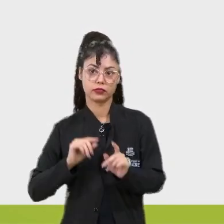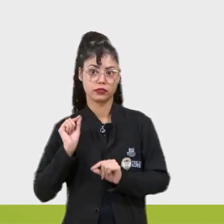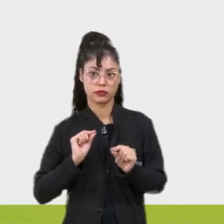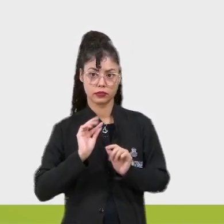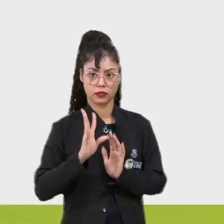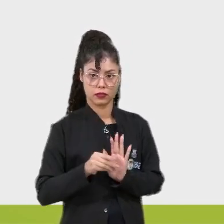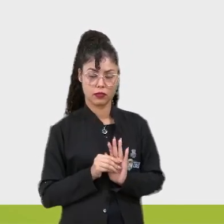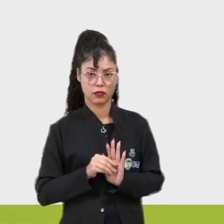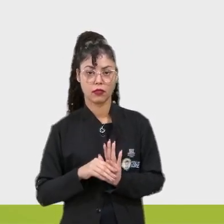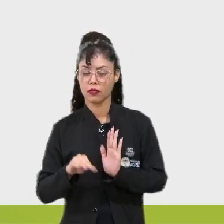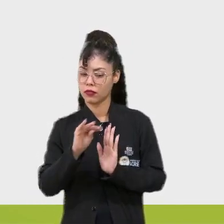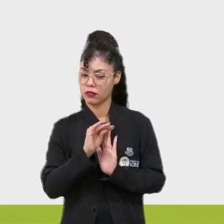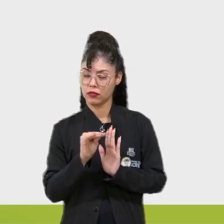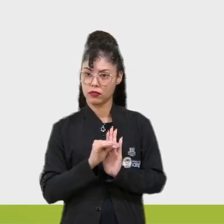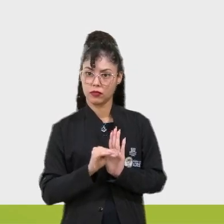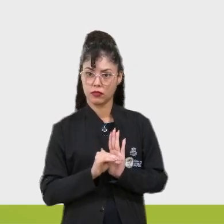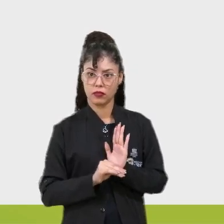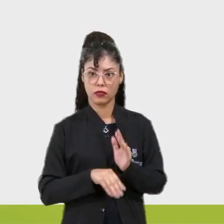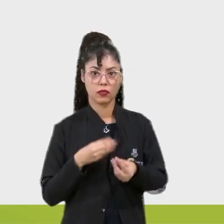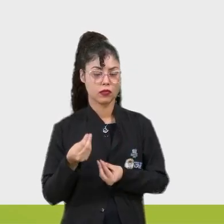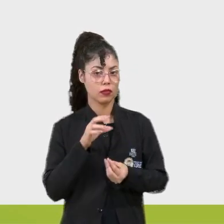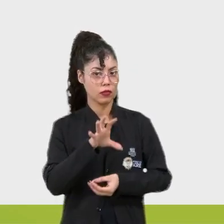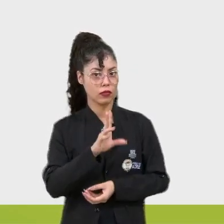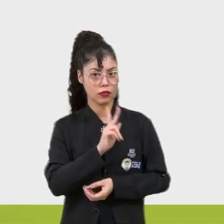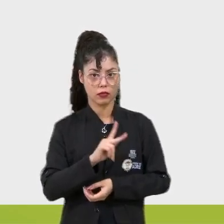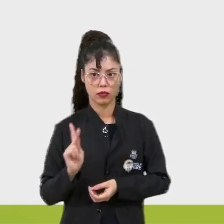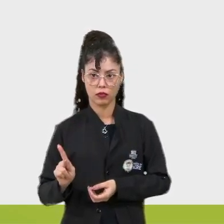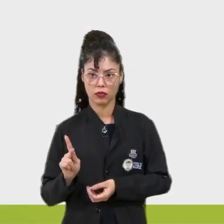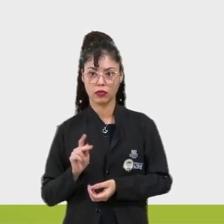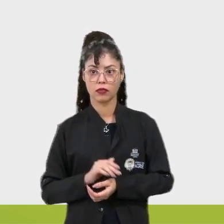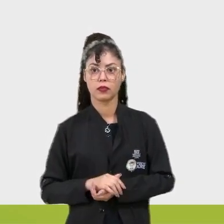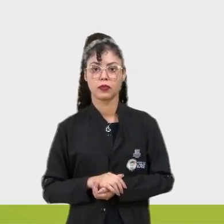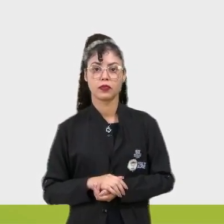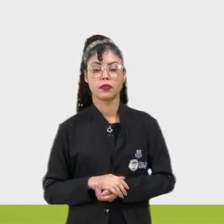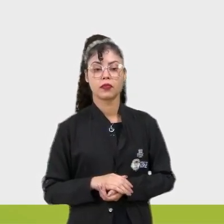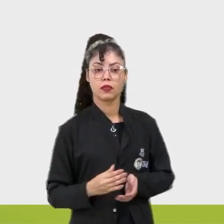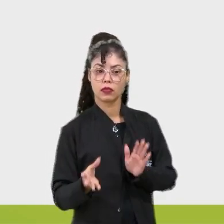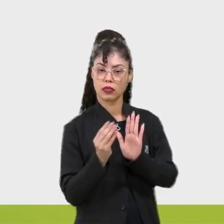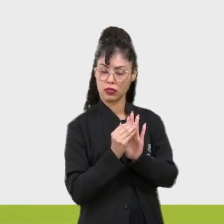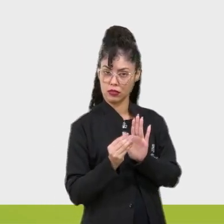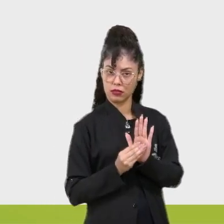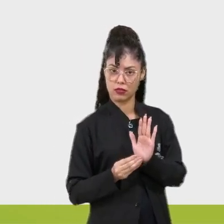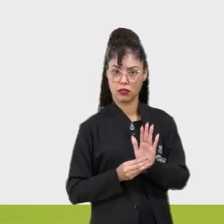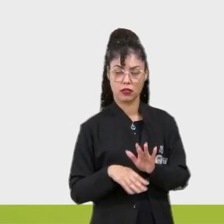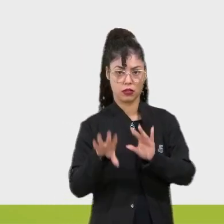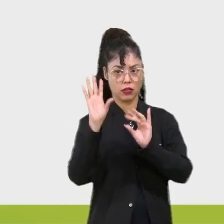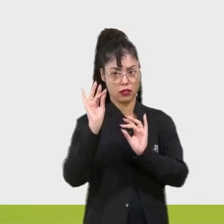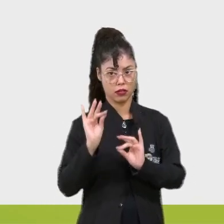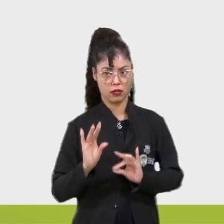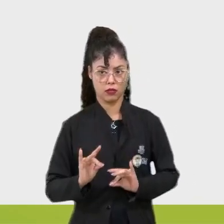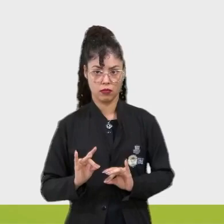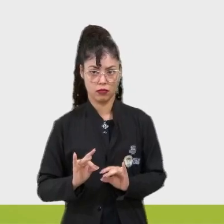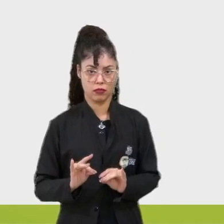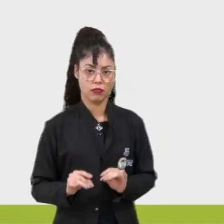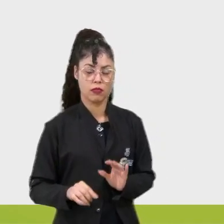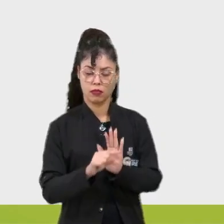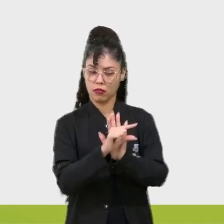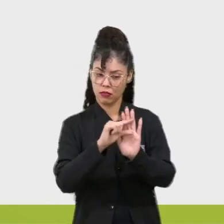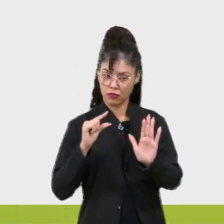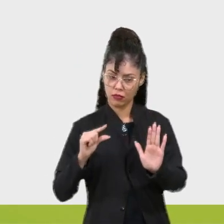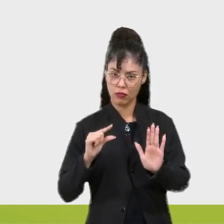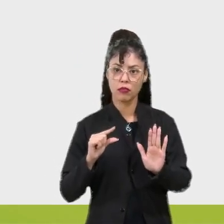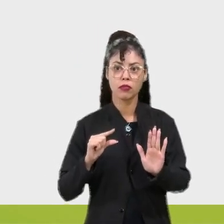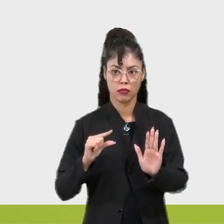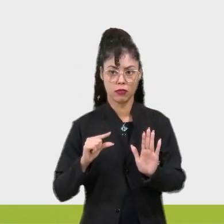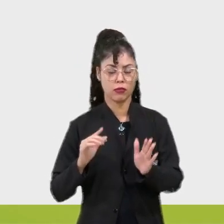você colocou um repertório. Como assim, professor, um repertório? Um dado estatístico, né? Uma citação